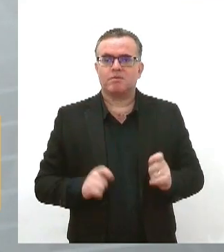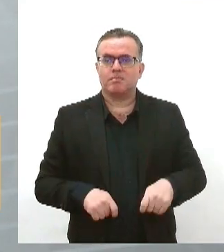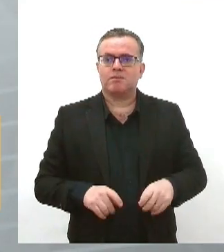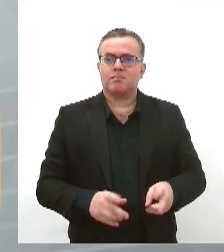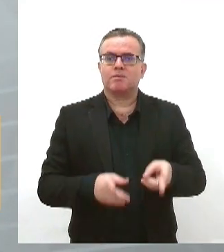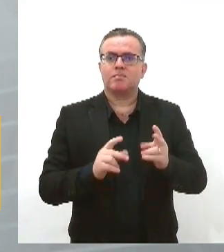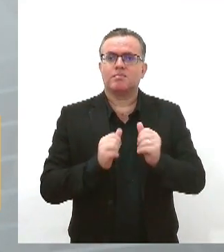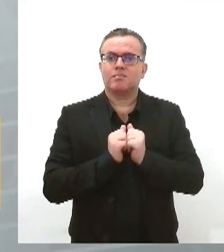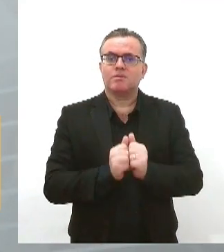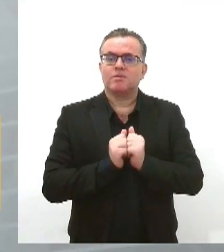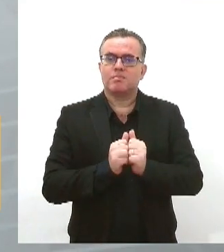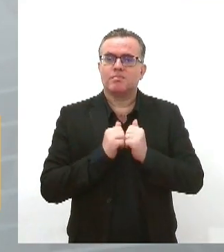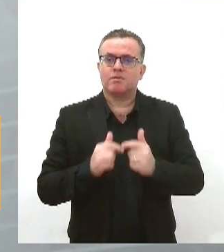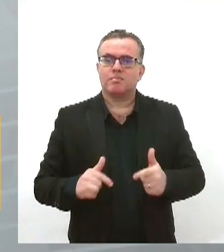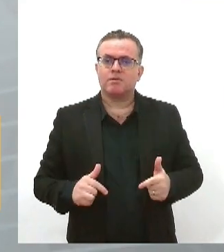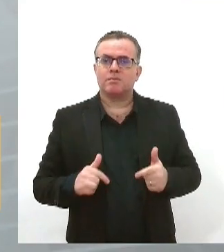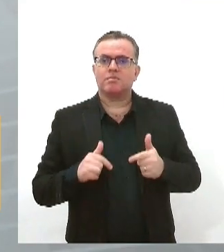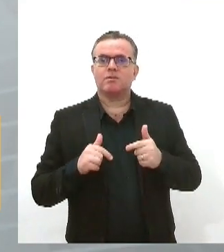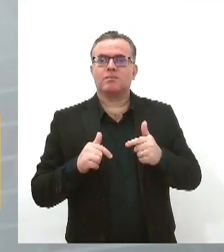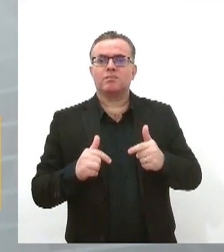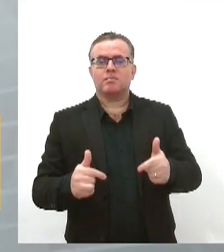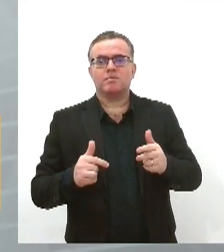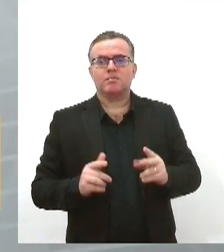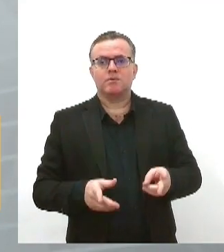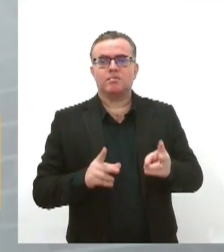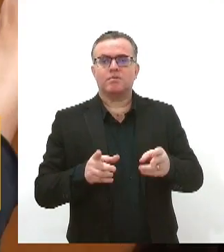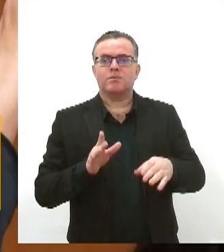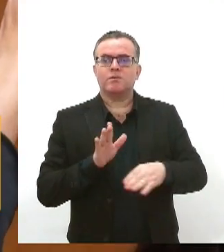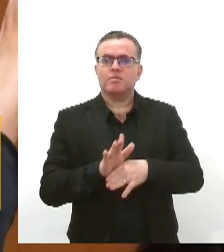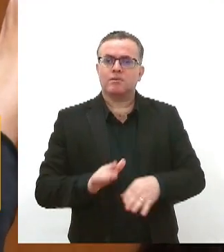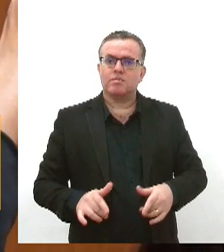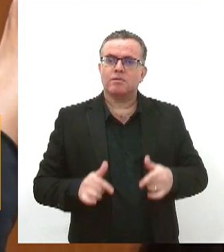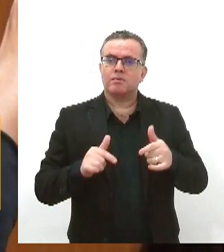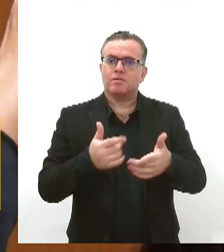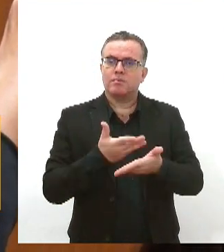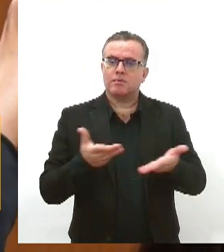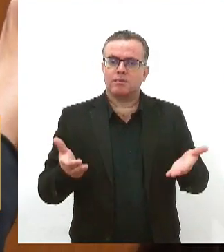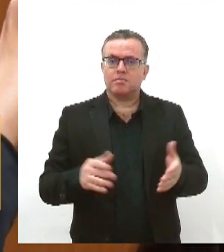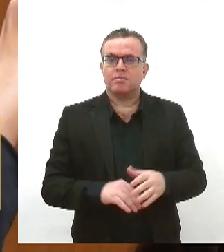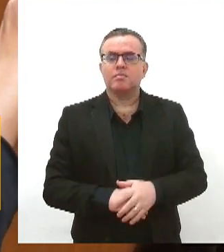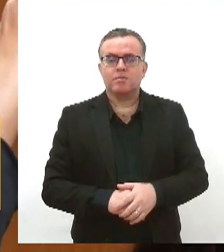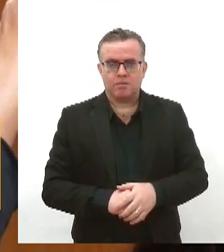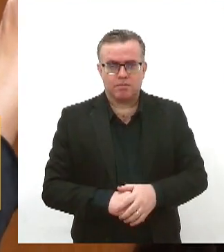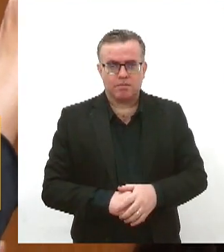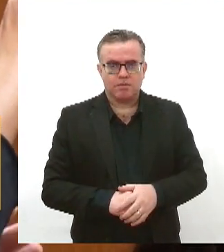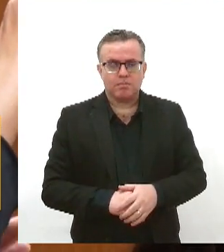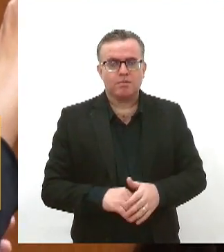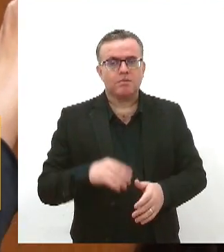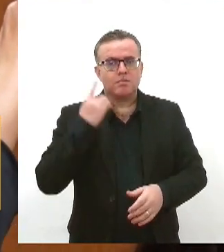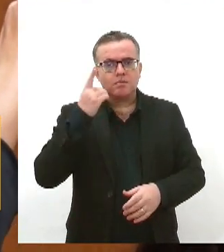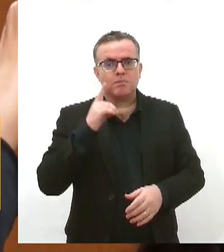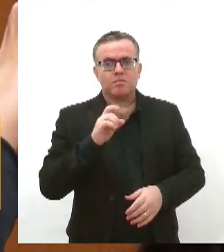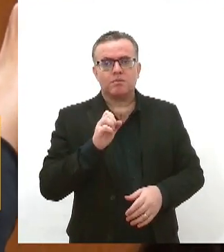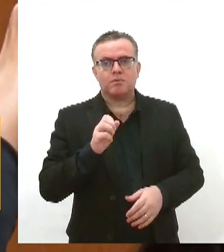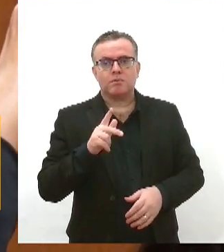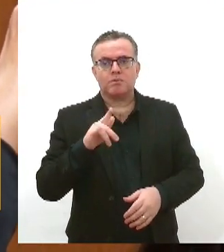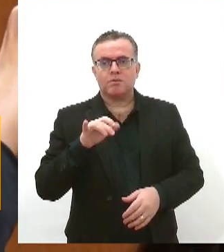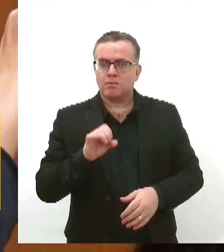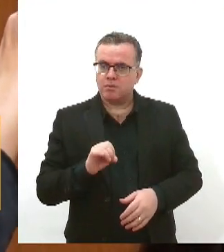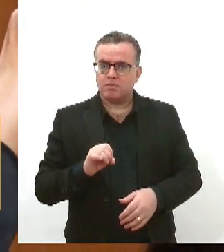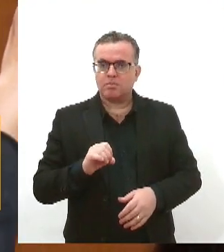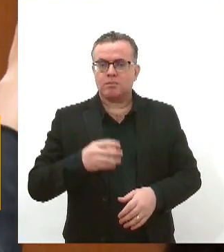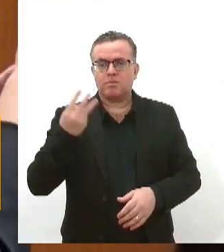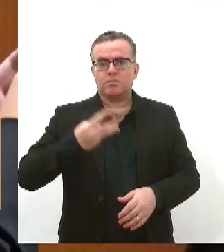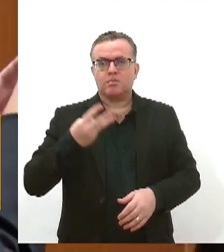deles, contribuindo, ajudando e defendendo essa bandeira. O deputado Sérgio Reis foi o terceiro orador do pequeno